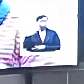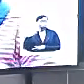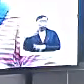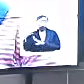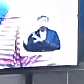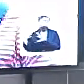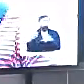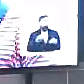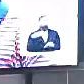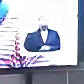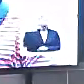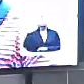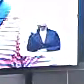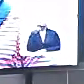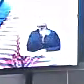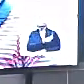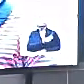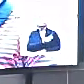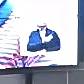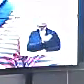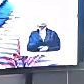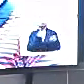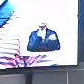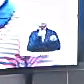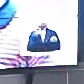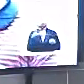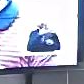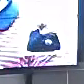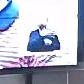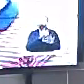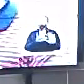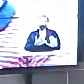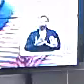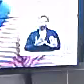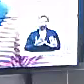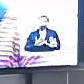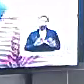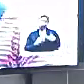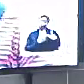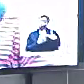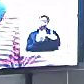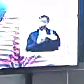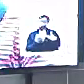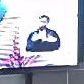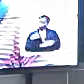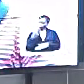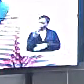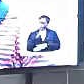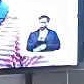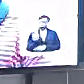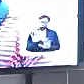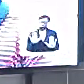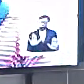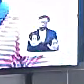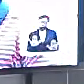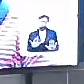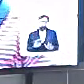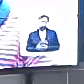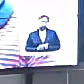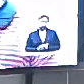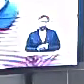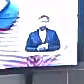todos eles bom eu não falei mas eu falei Pois é então é o seguinte